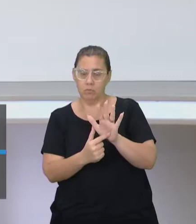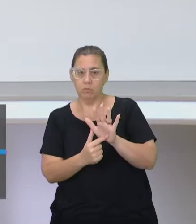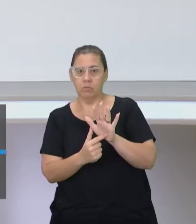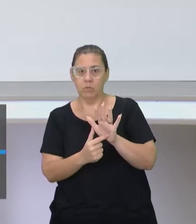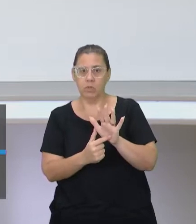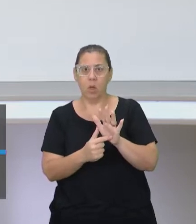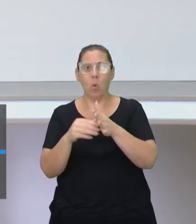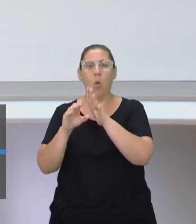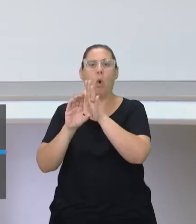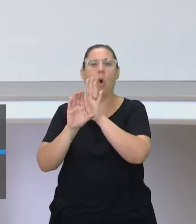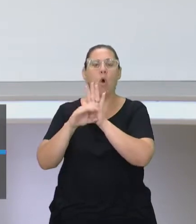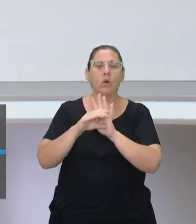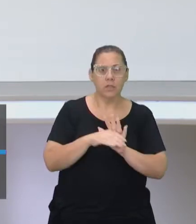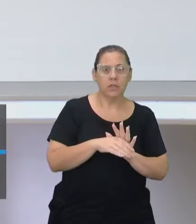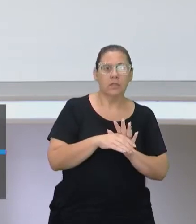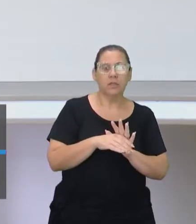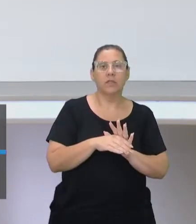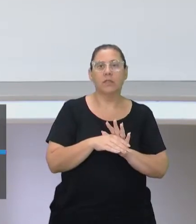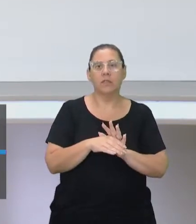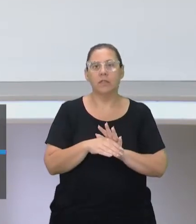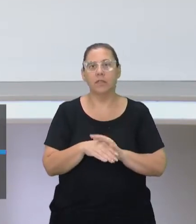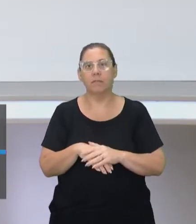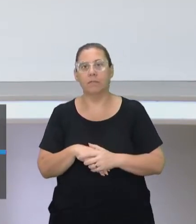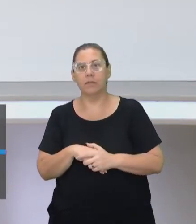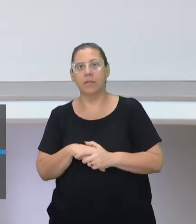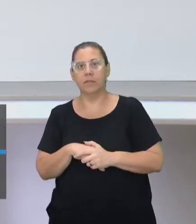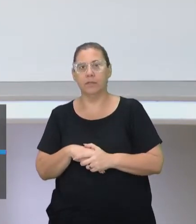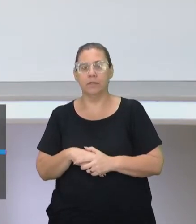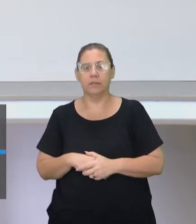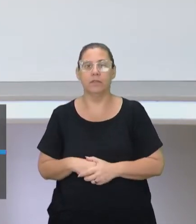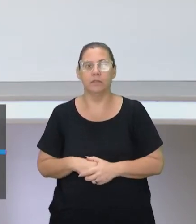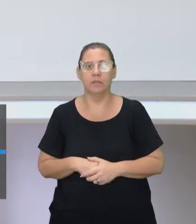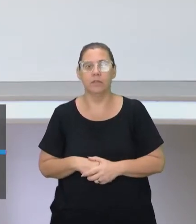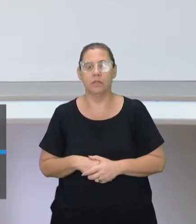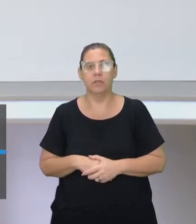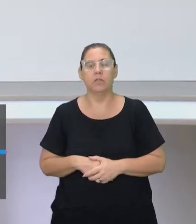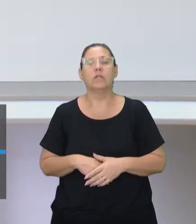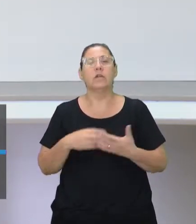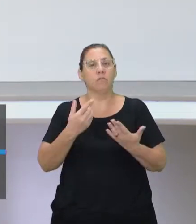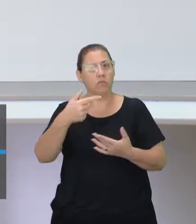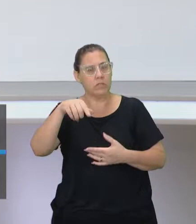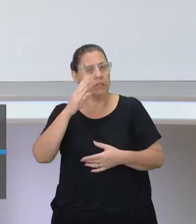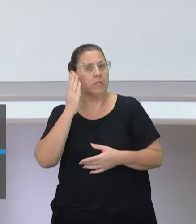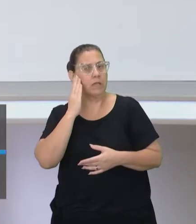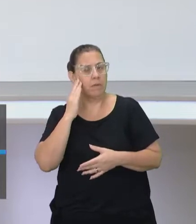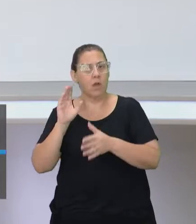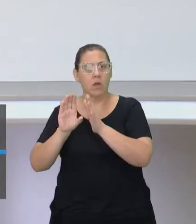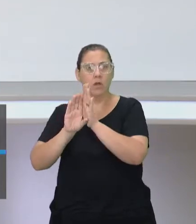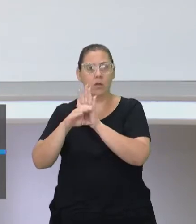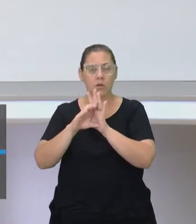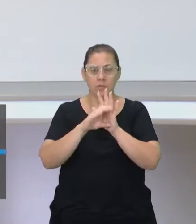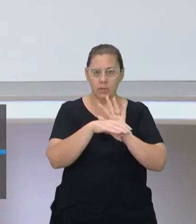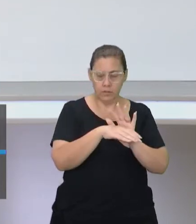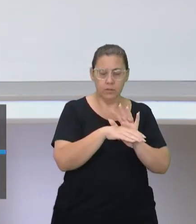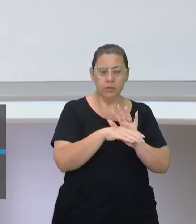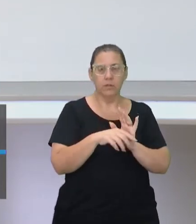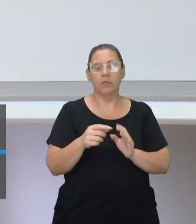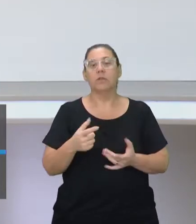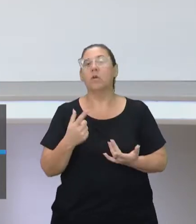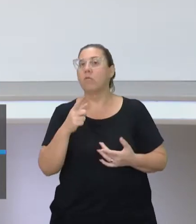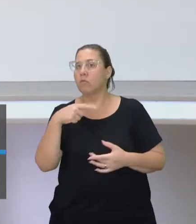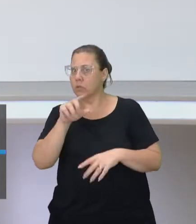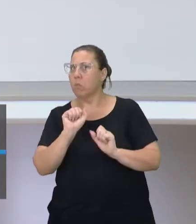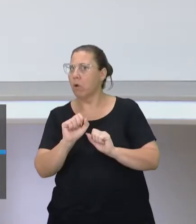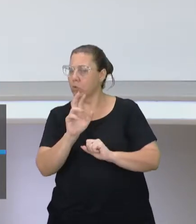um conceito de etnocentrismo. Mas é importante que vocês saibam que esse conceito ele tem que ser estudado por vocês